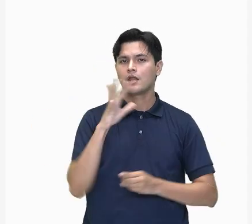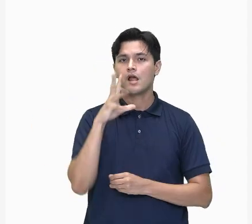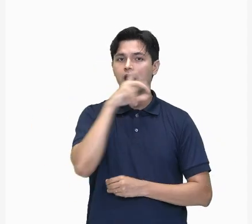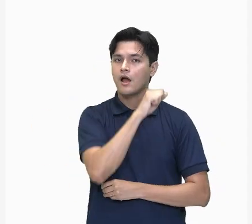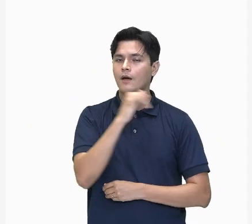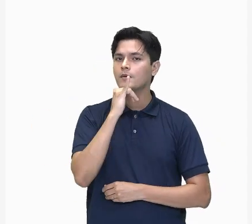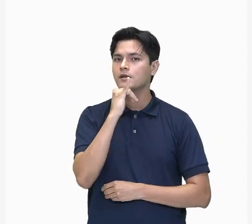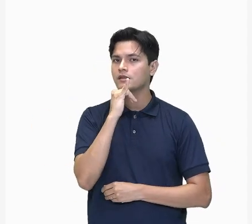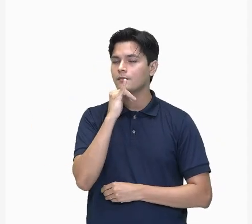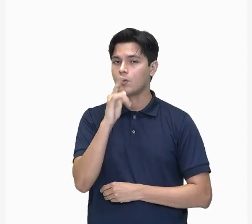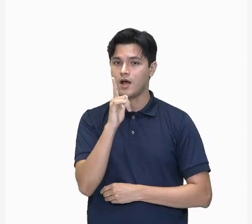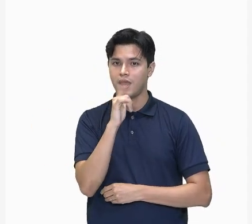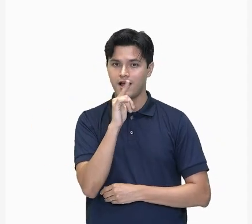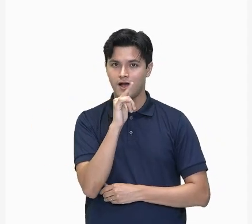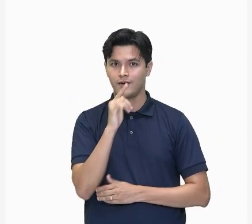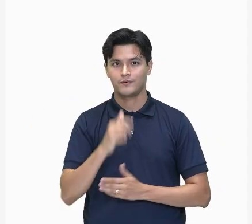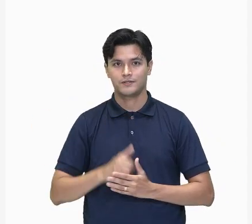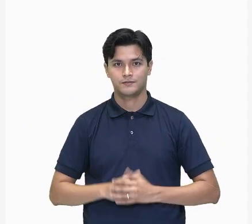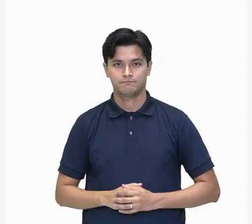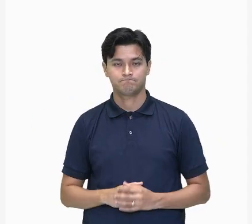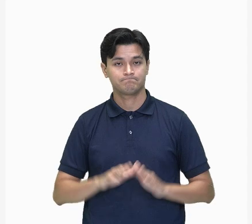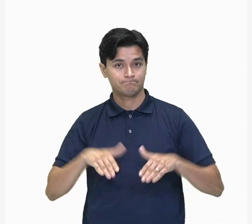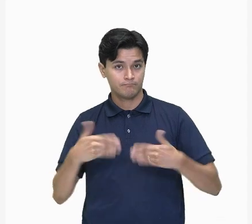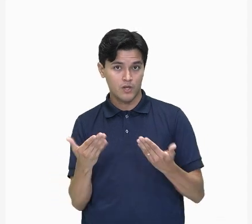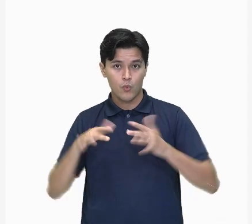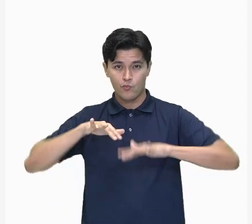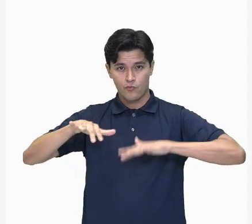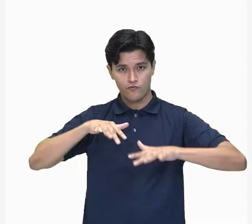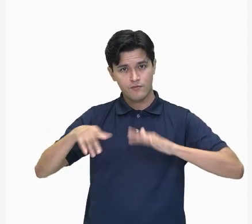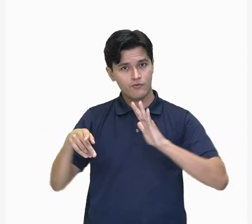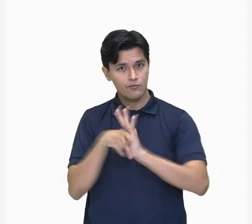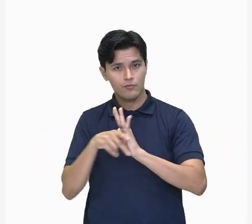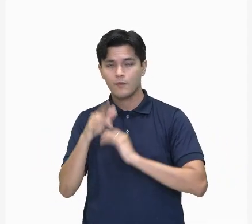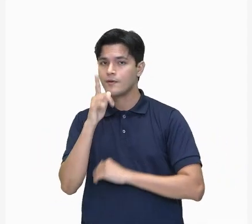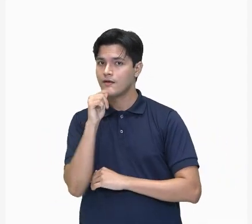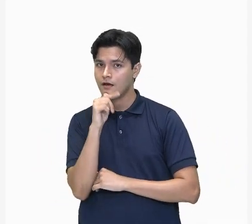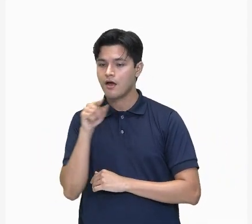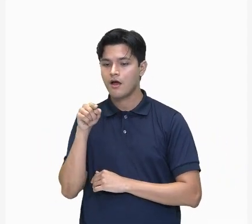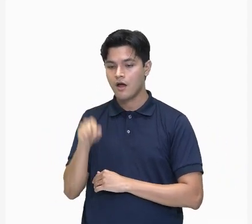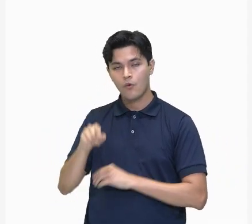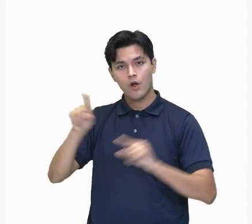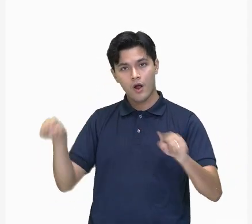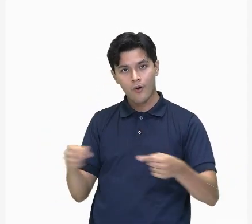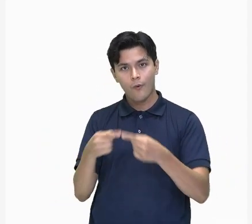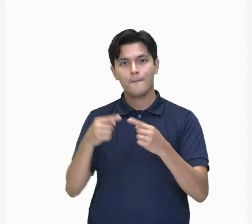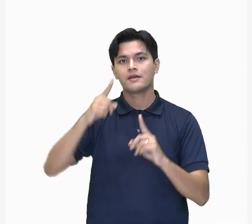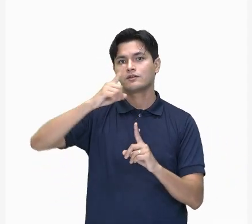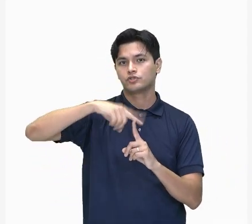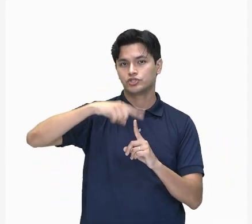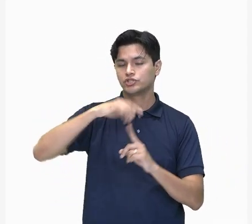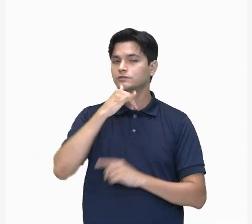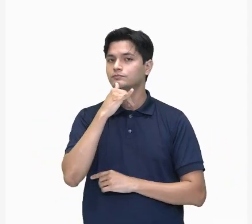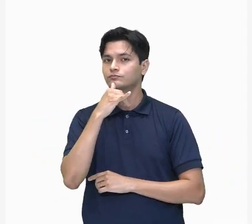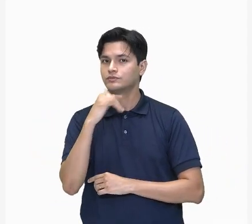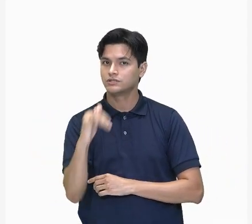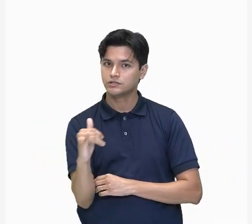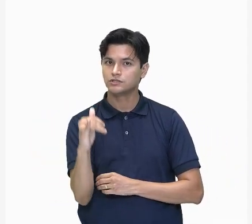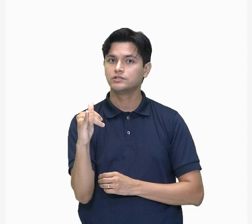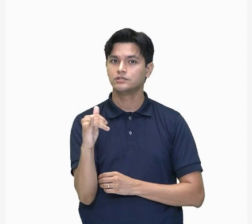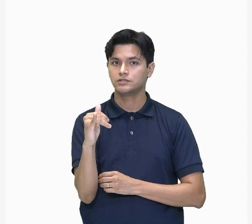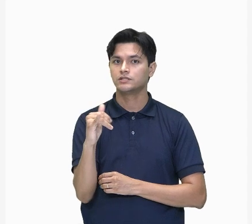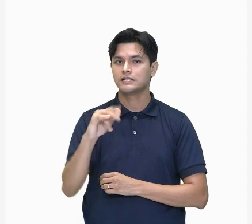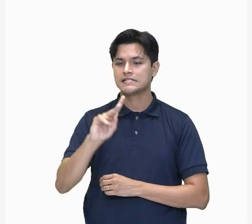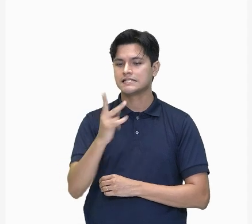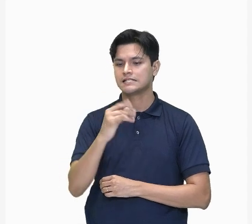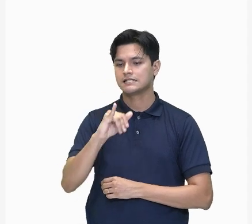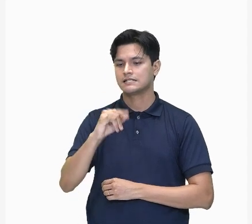tá, gente? Então, o movimento da água é considerado uma fonte de energia denominada energia hídrica.